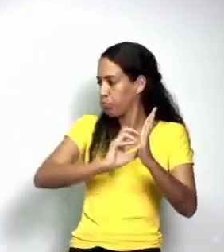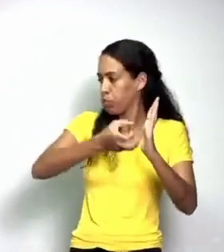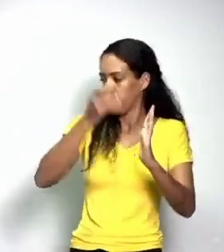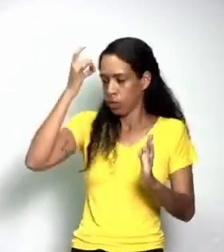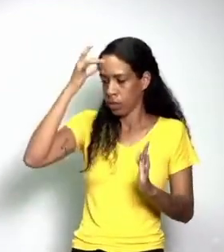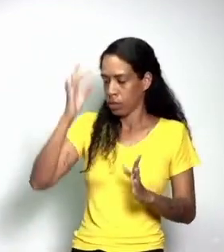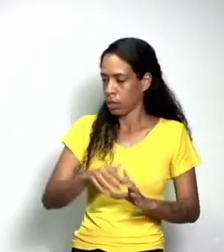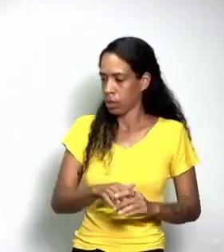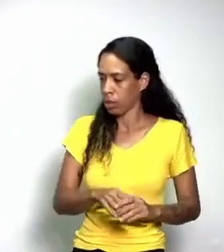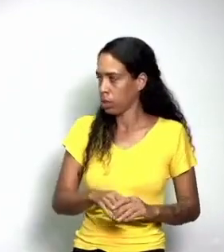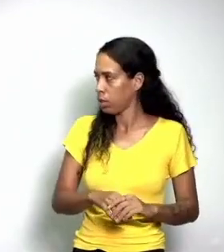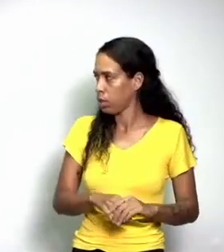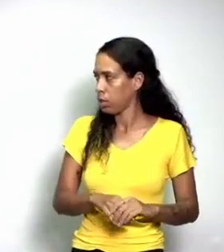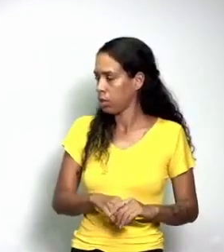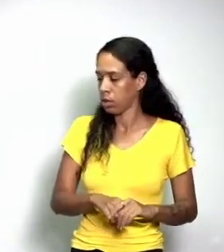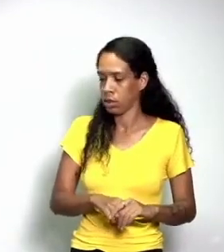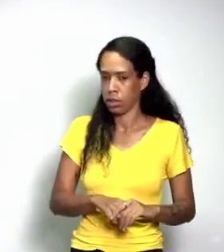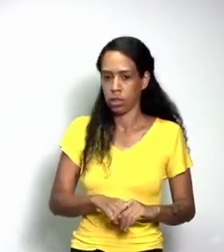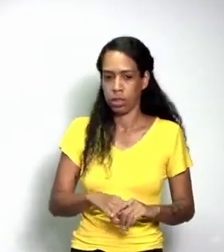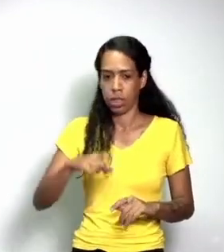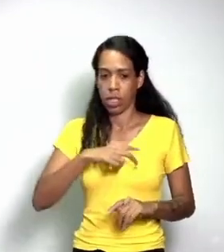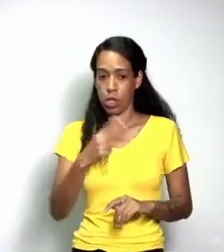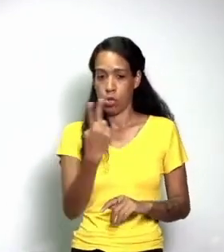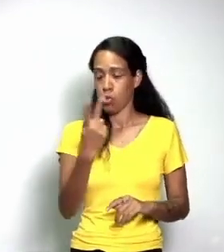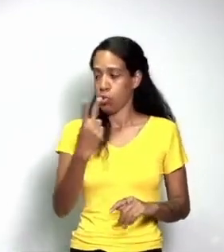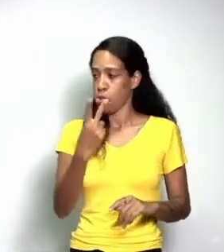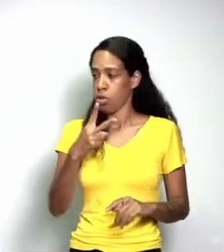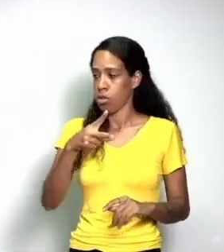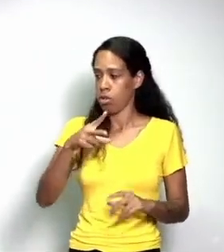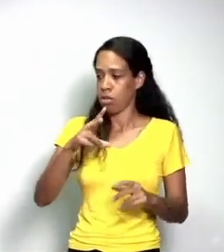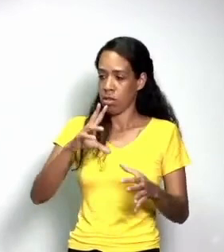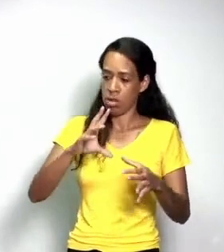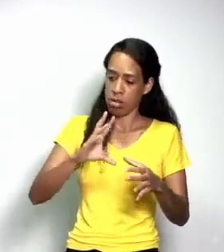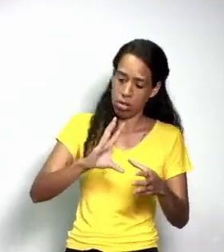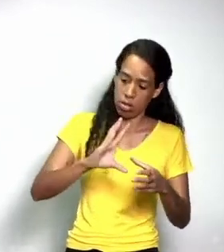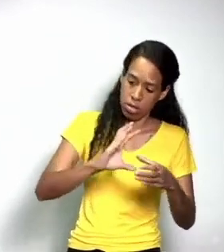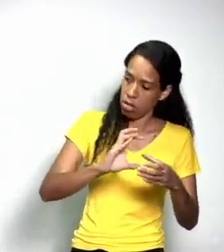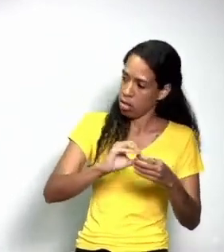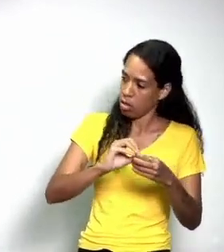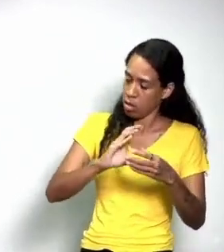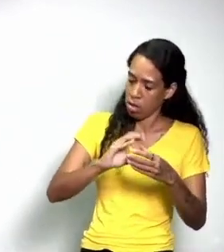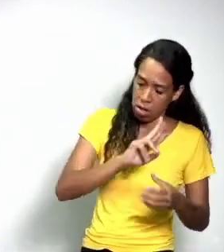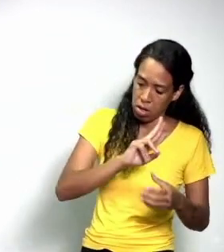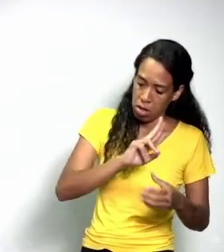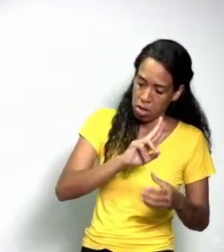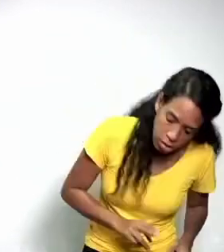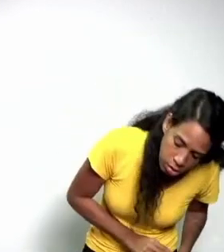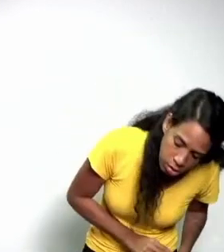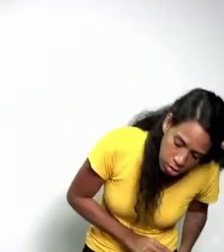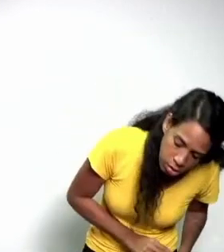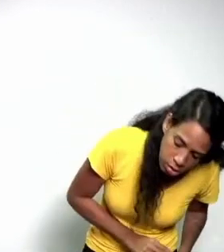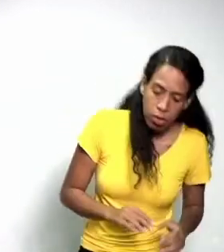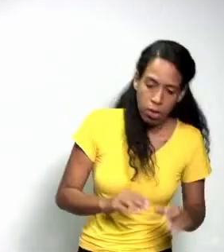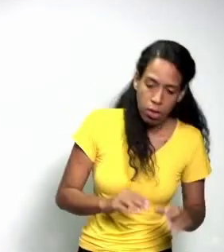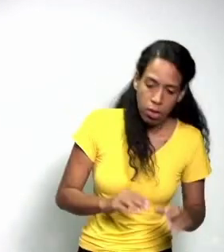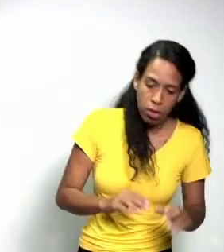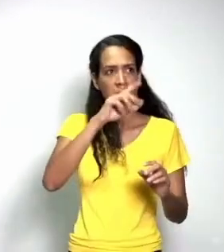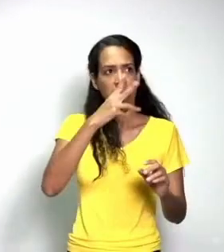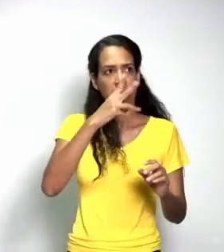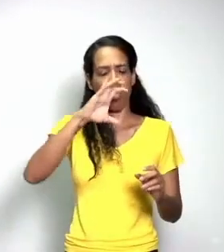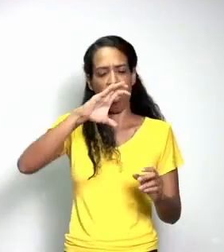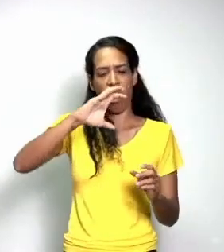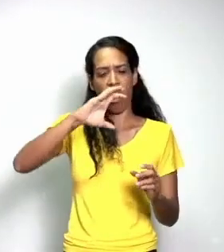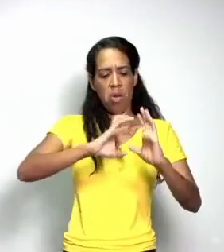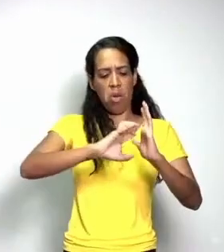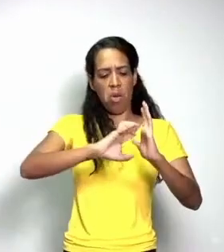Aí você vai ter duas peças aí. Você tem a garra e você tem a ball, que é essa cabecinha, que é uma bola. Essa